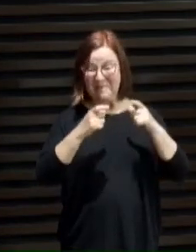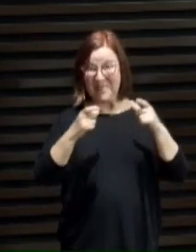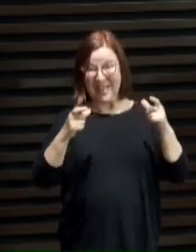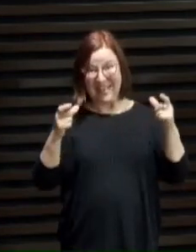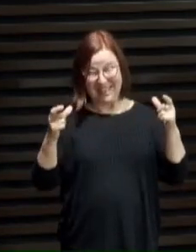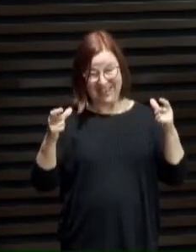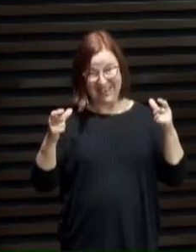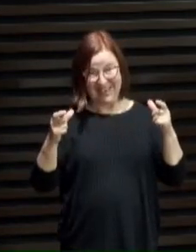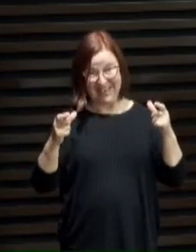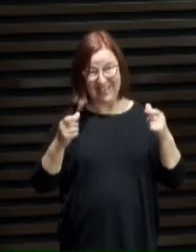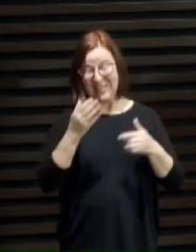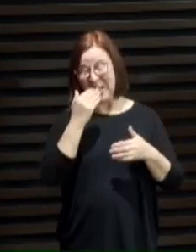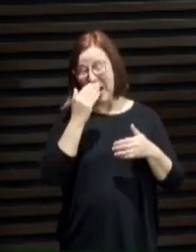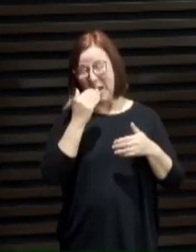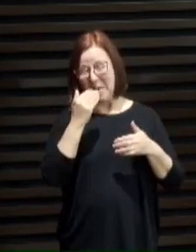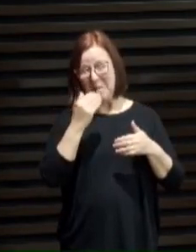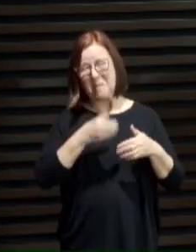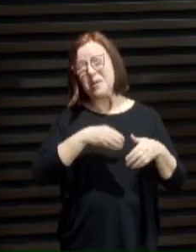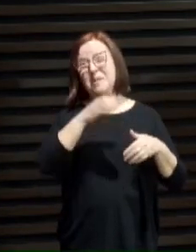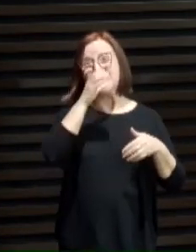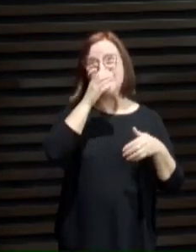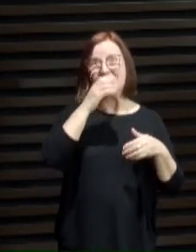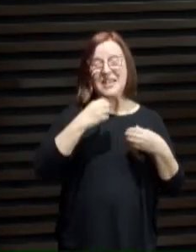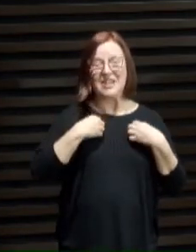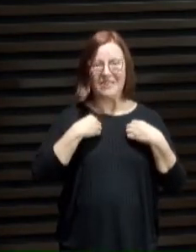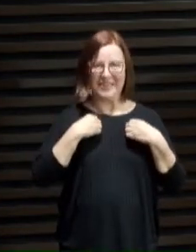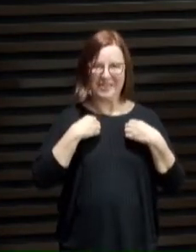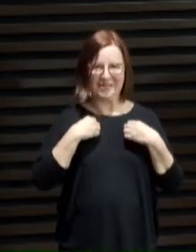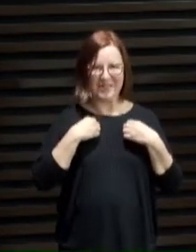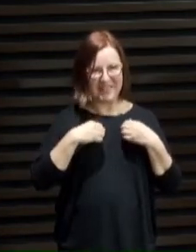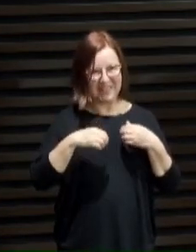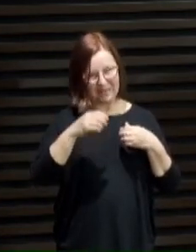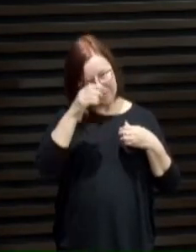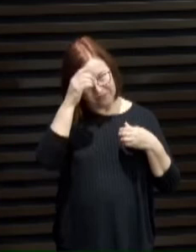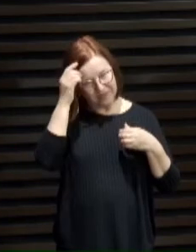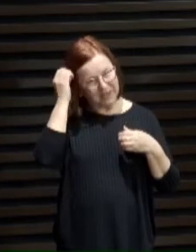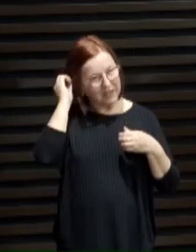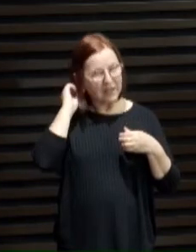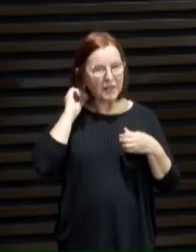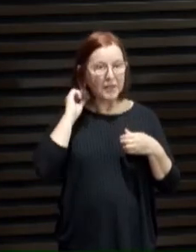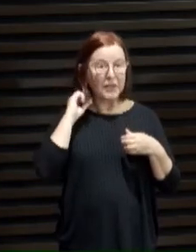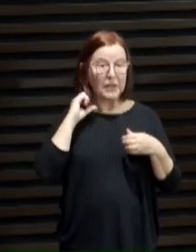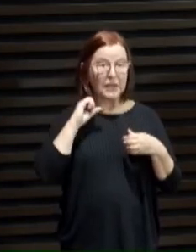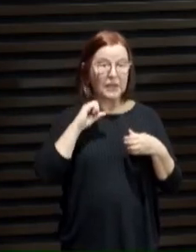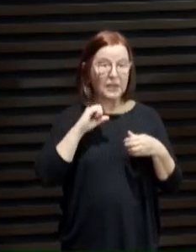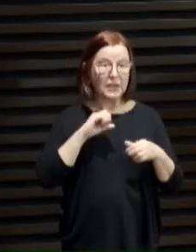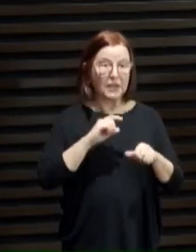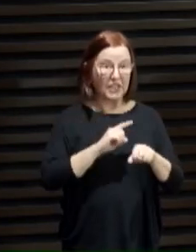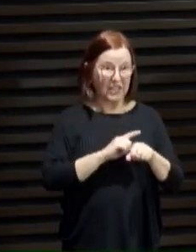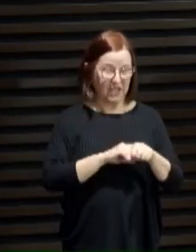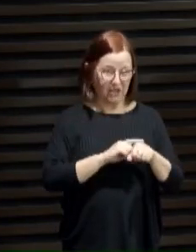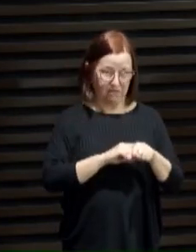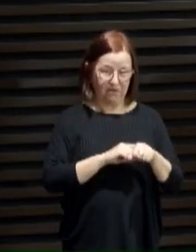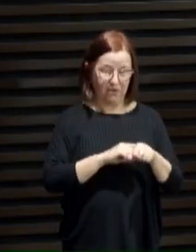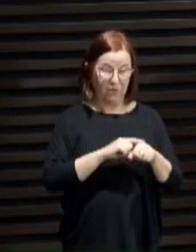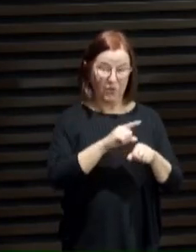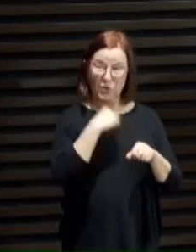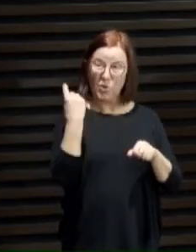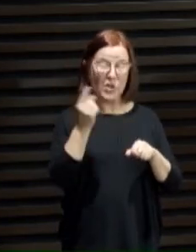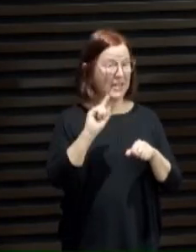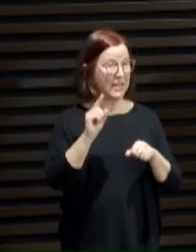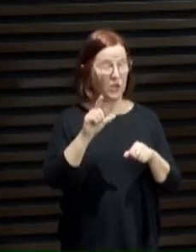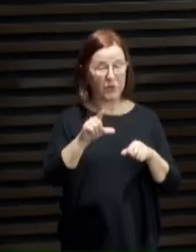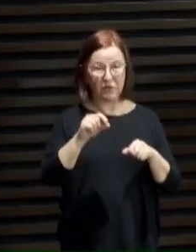você come, do que aquilo que você bebe, do que aquilo que você veste. E enquanto a gente não descobre o amor que se esconde